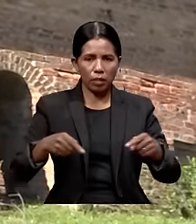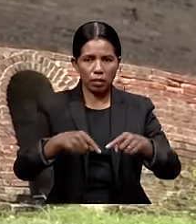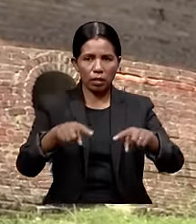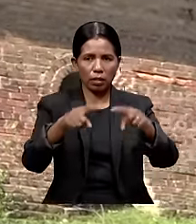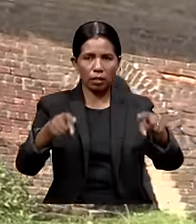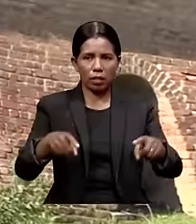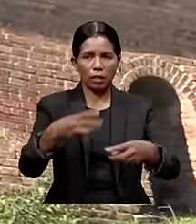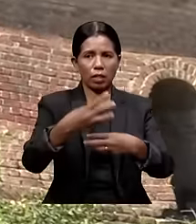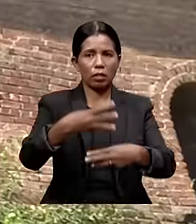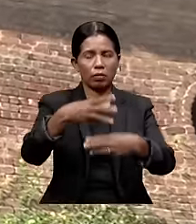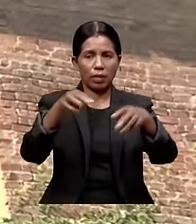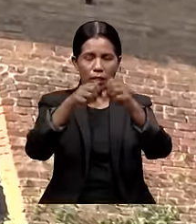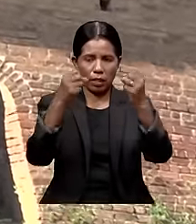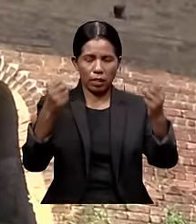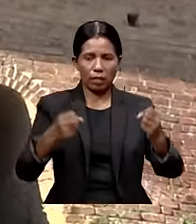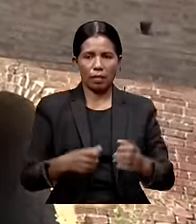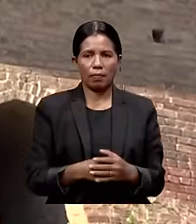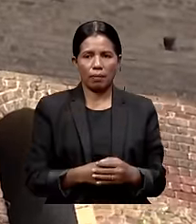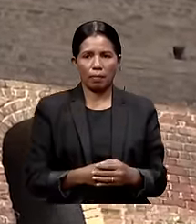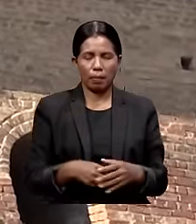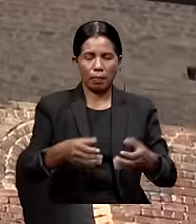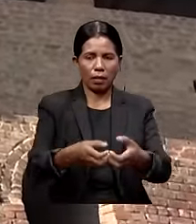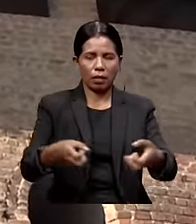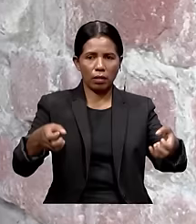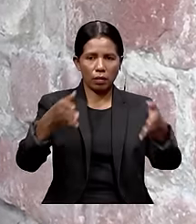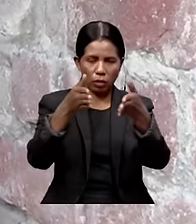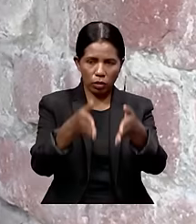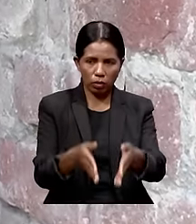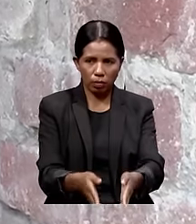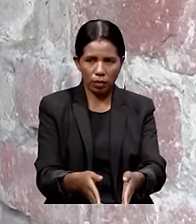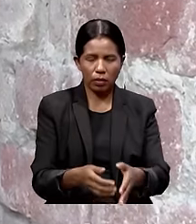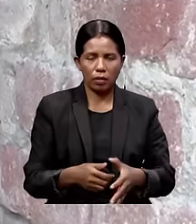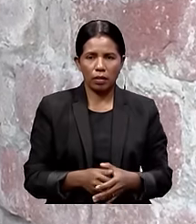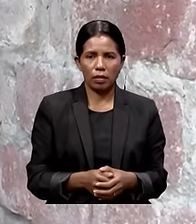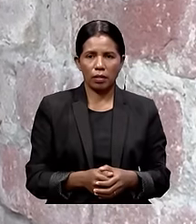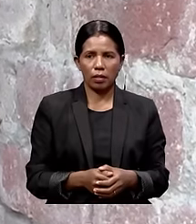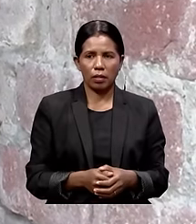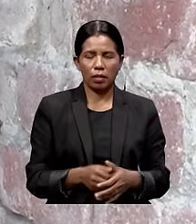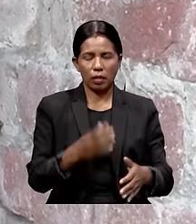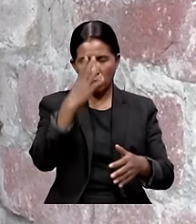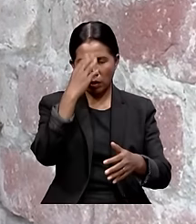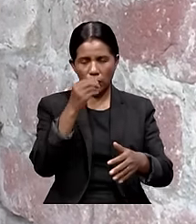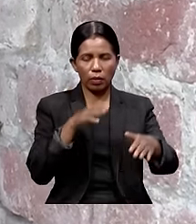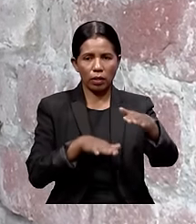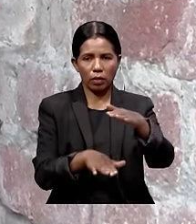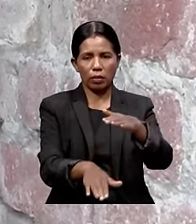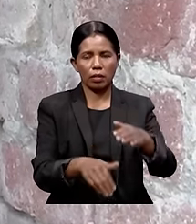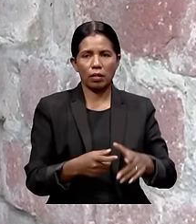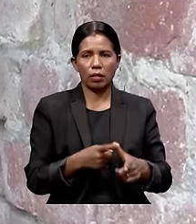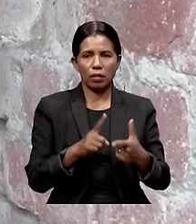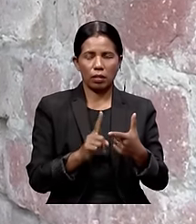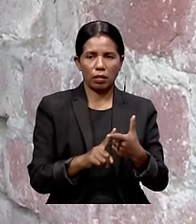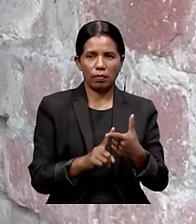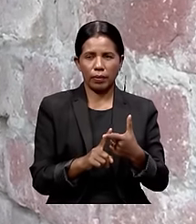ne abriku be tampang ya bot ne para hasil hata ni tumba ya ne ye to wa karaik ne